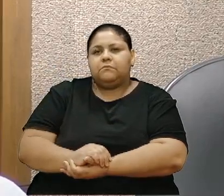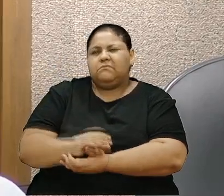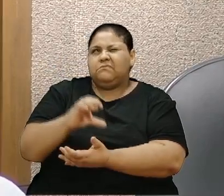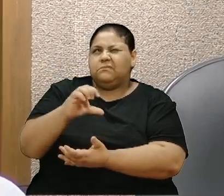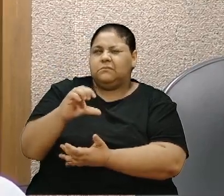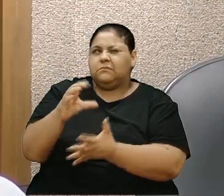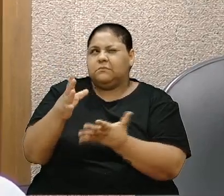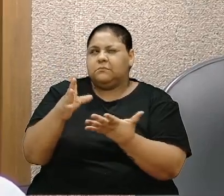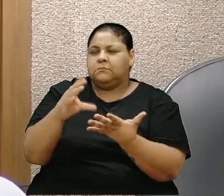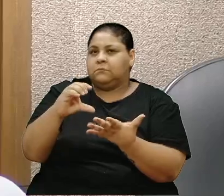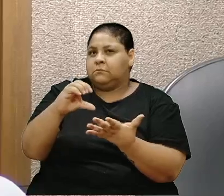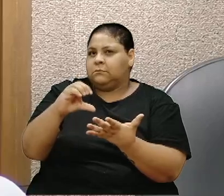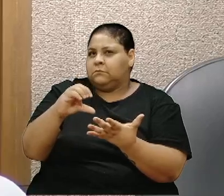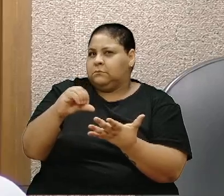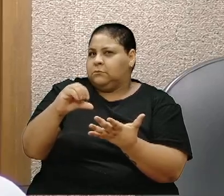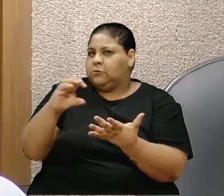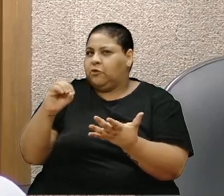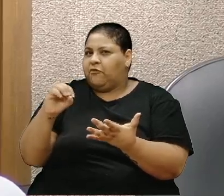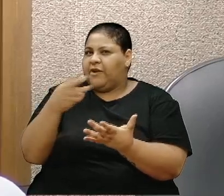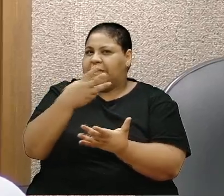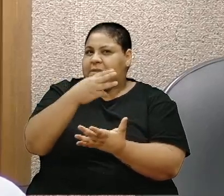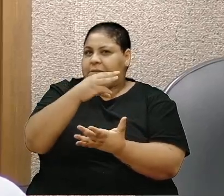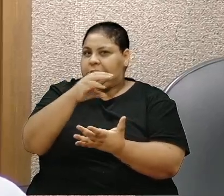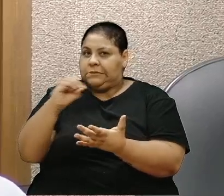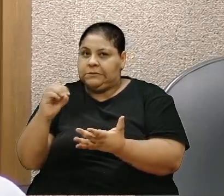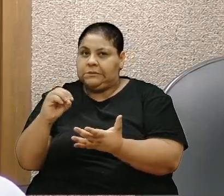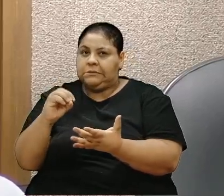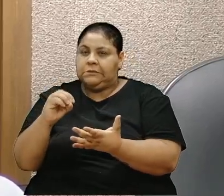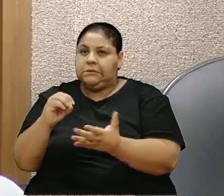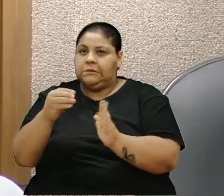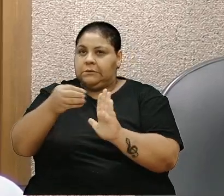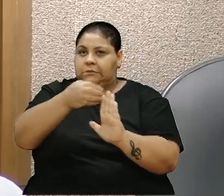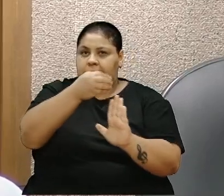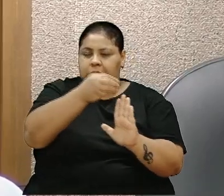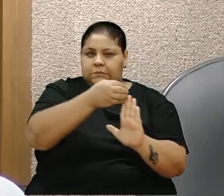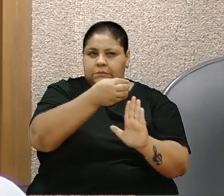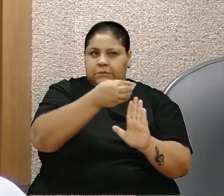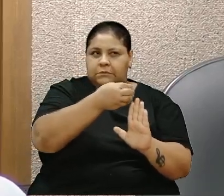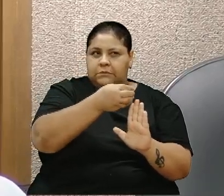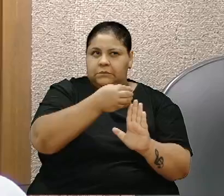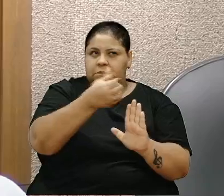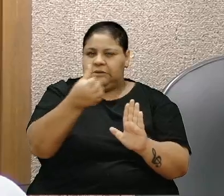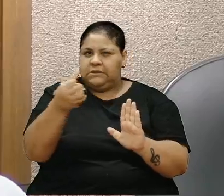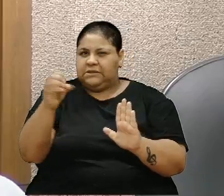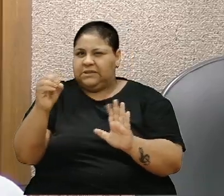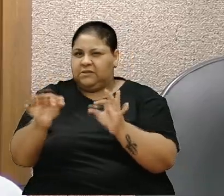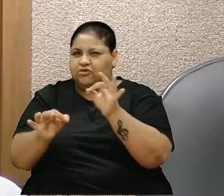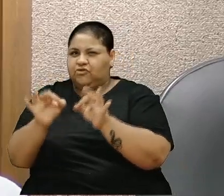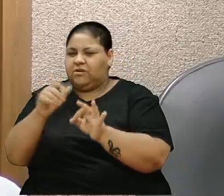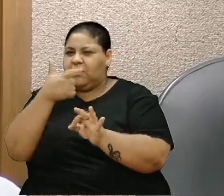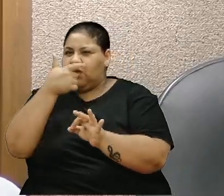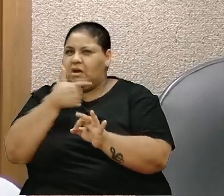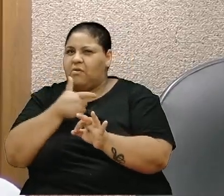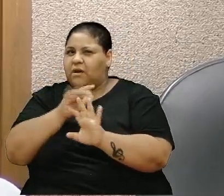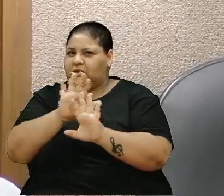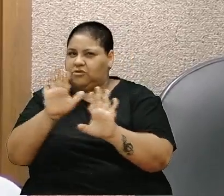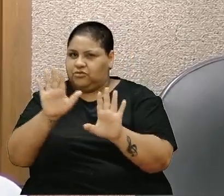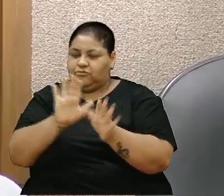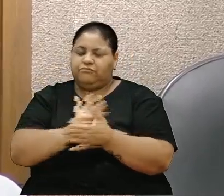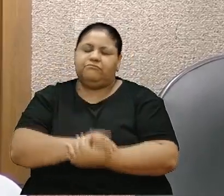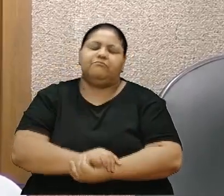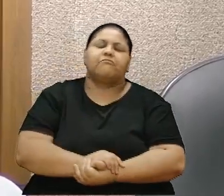90, 30 acho que era orçamentário e 60 era judicializado, se eu não me engano. Mas a Vossa Senhoria conhece melhor